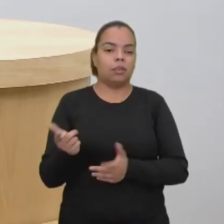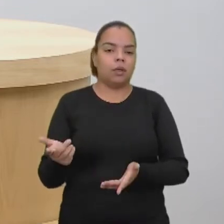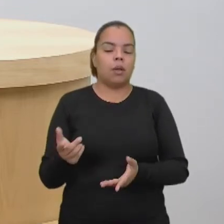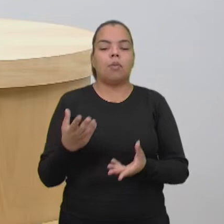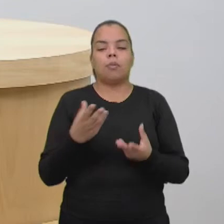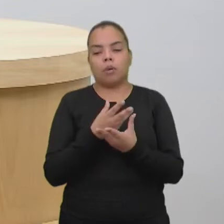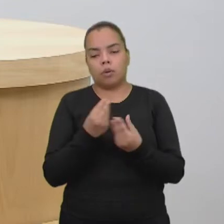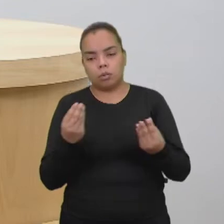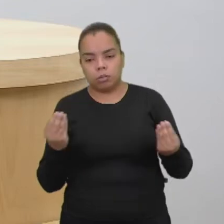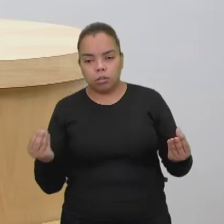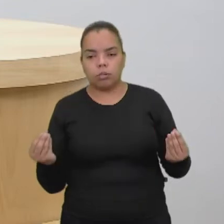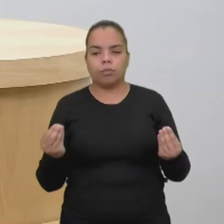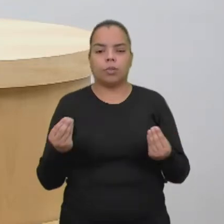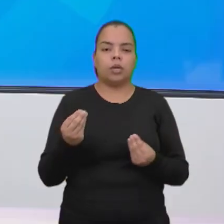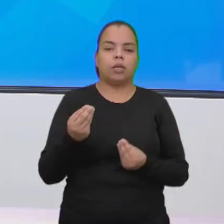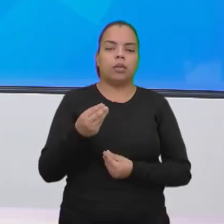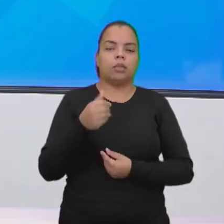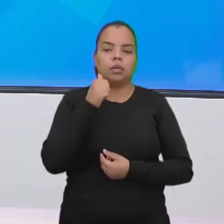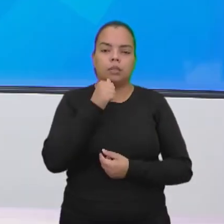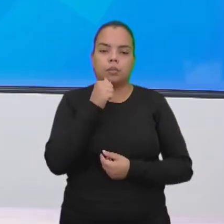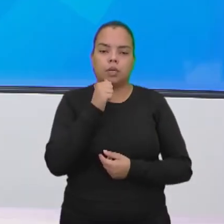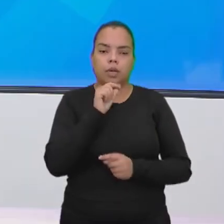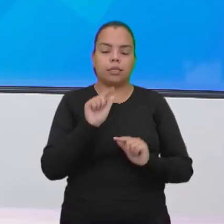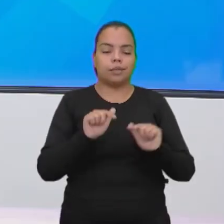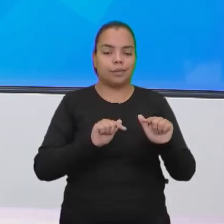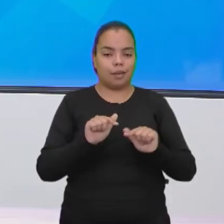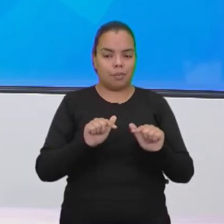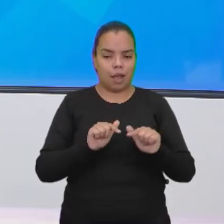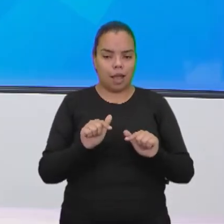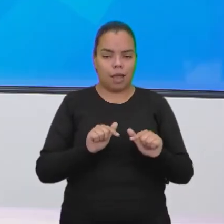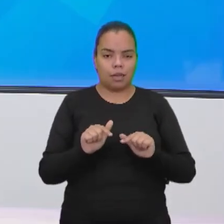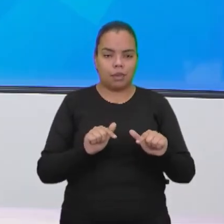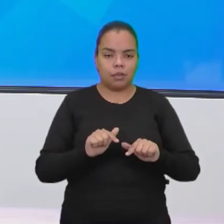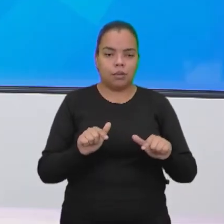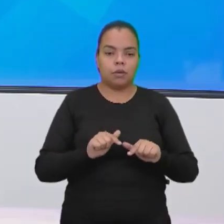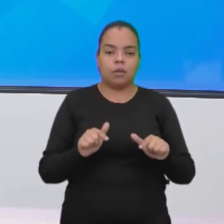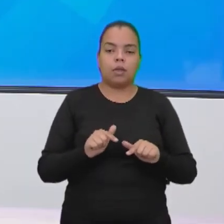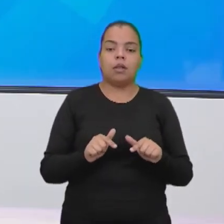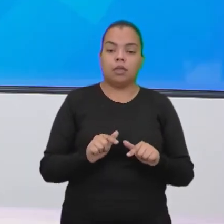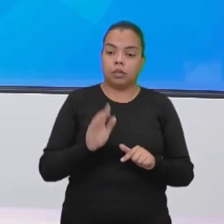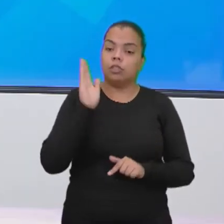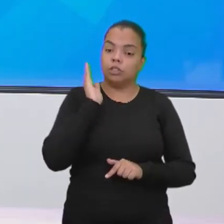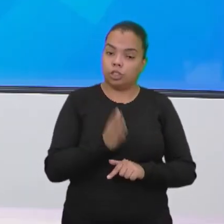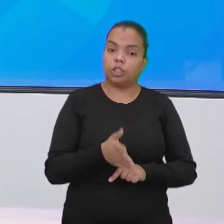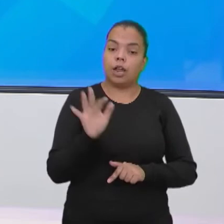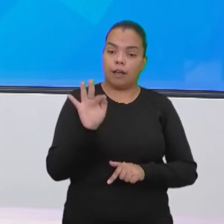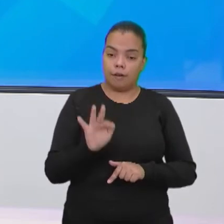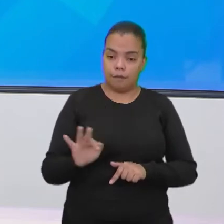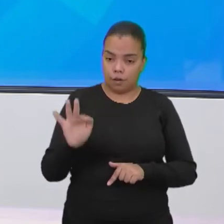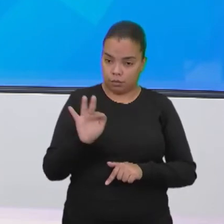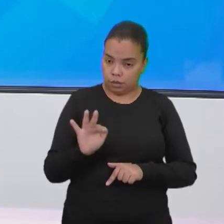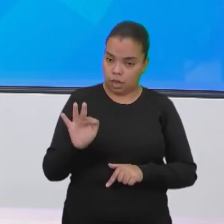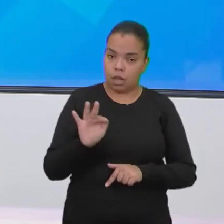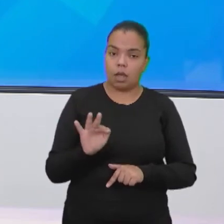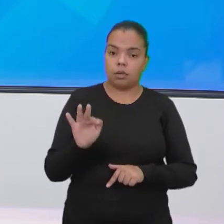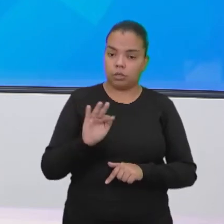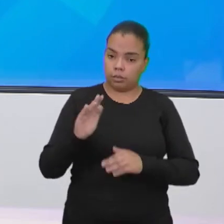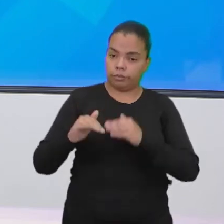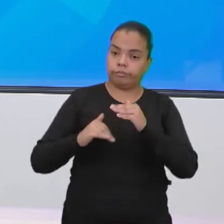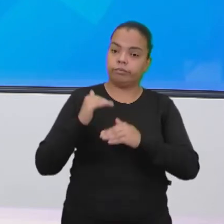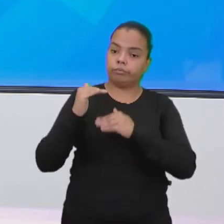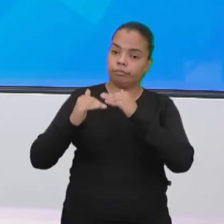no mercado de trabalho, né? Então, elas têm uma escolarização, né, propícia a ter cargos até